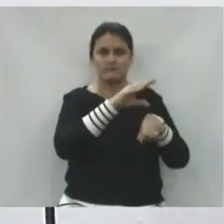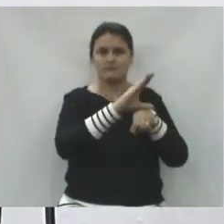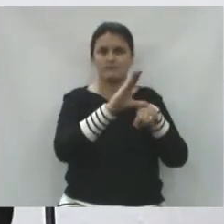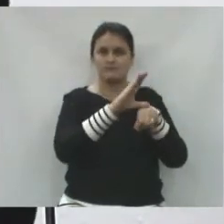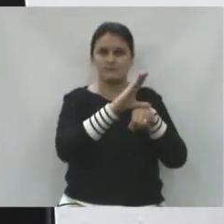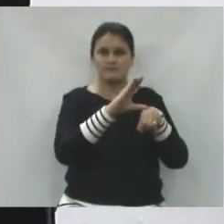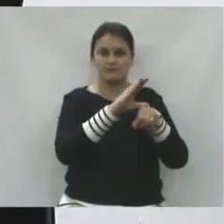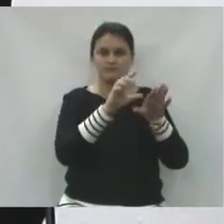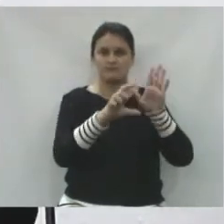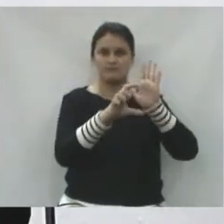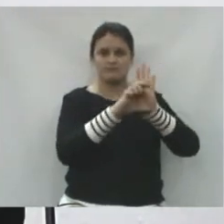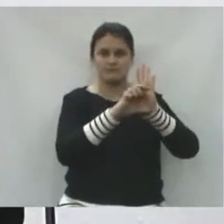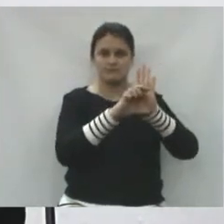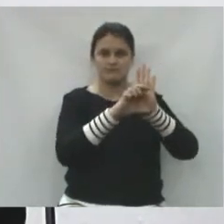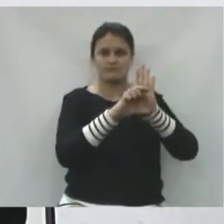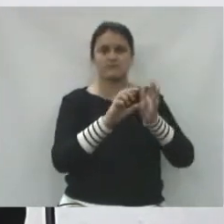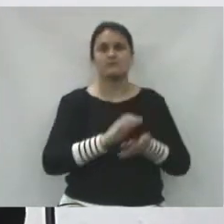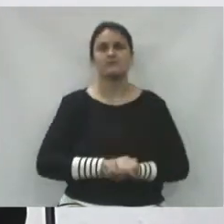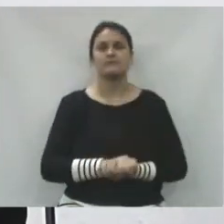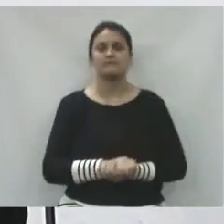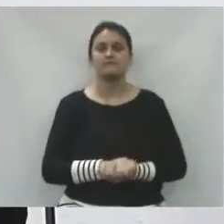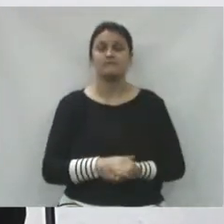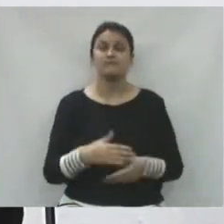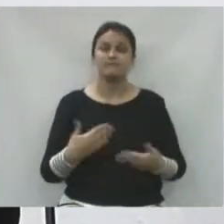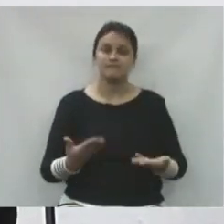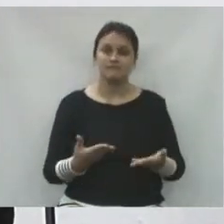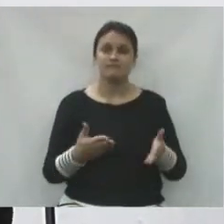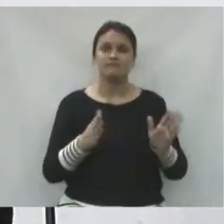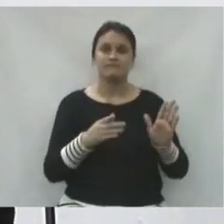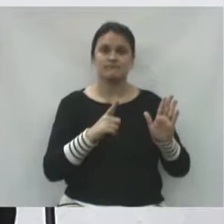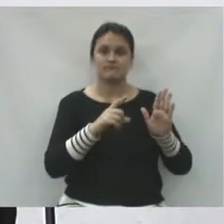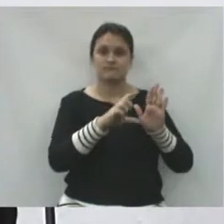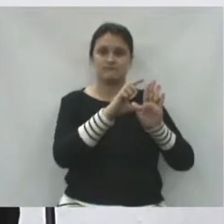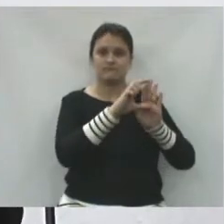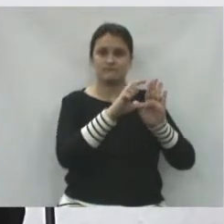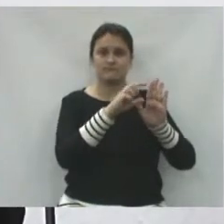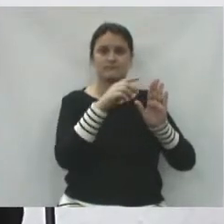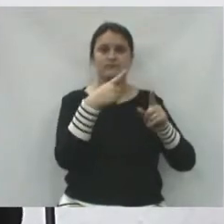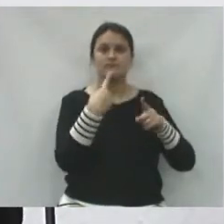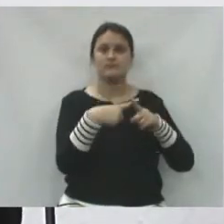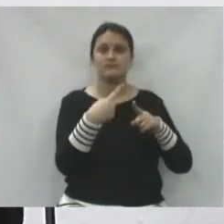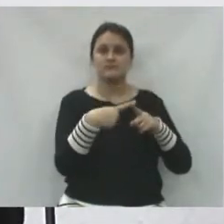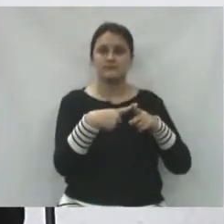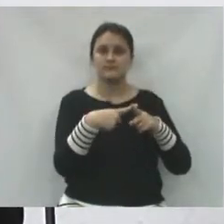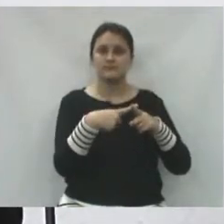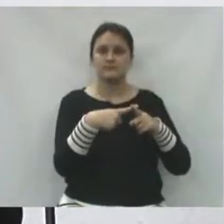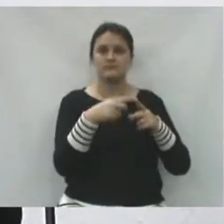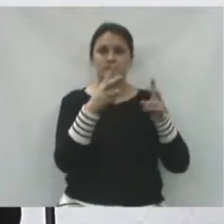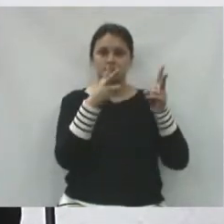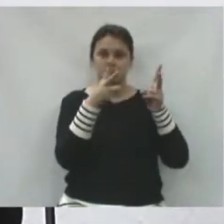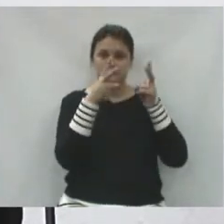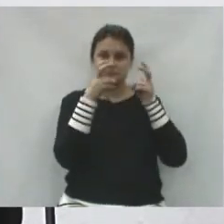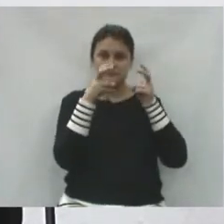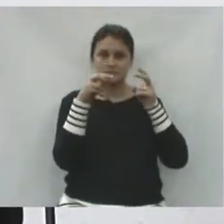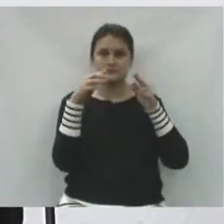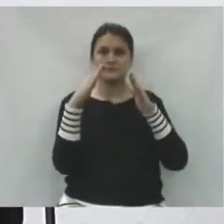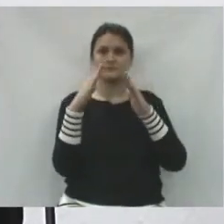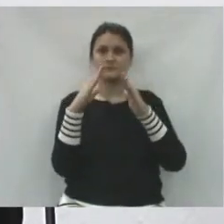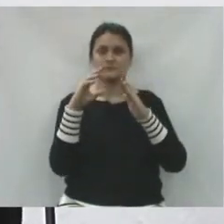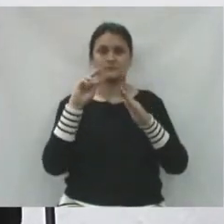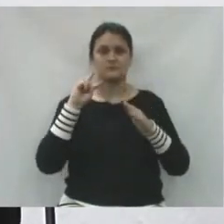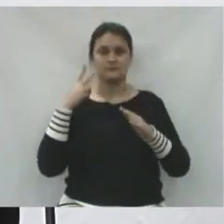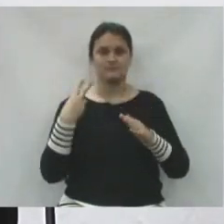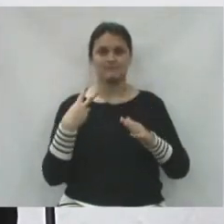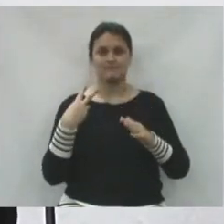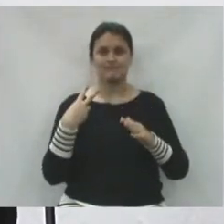expressa no parágrafo constitucional acima citado, pois é evidente que o